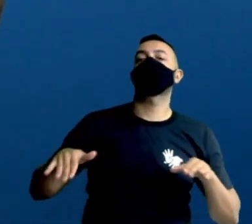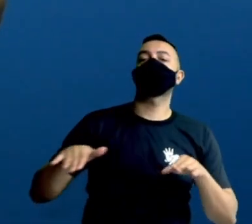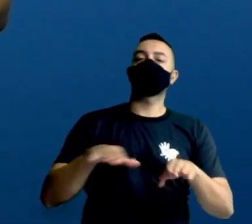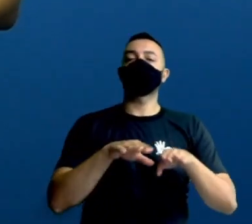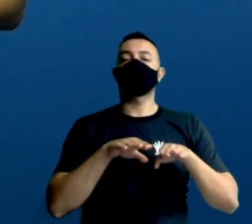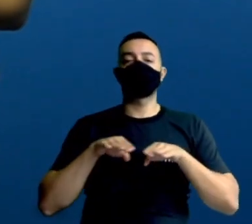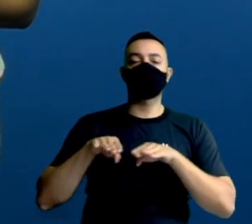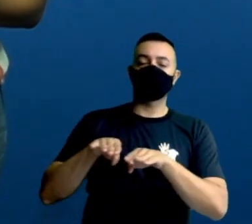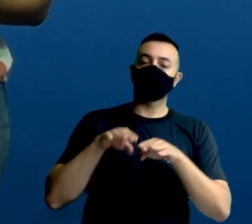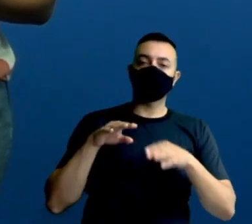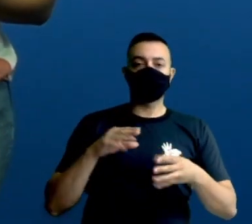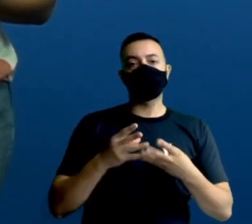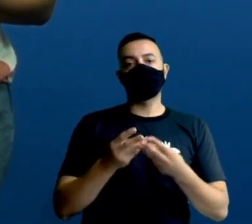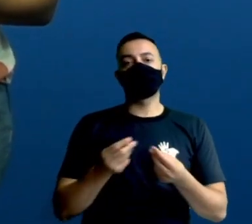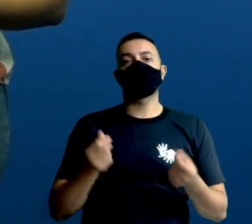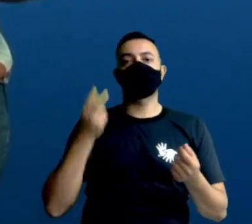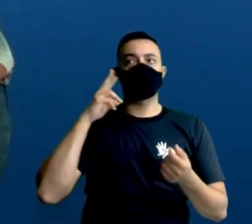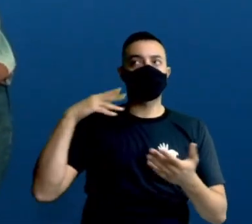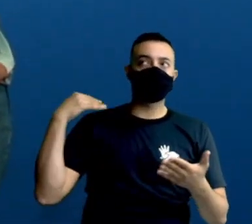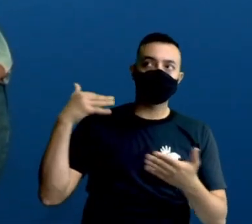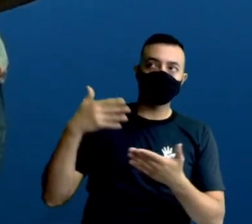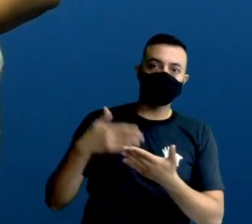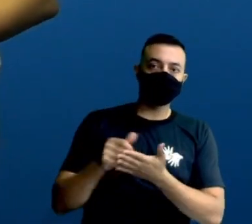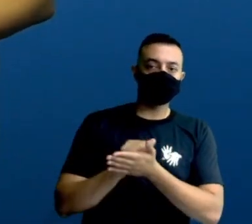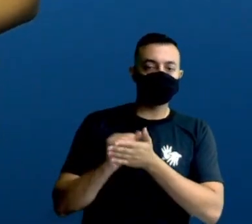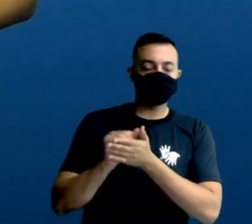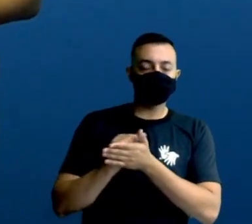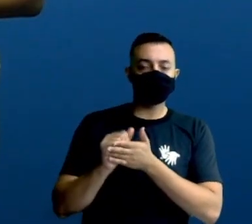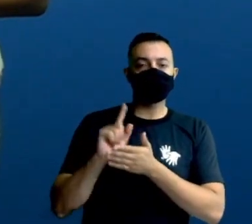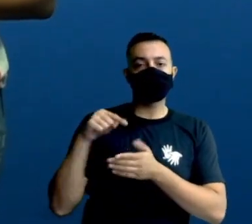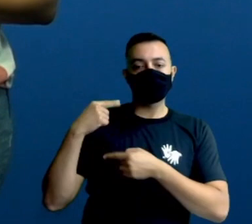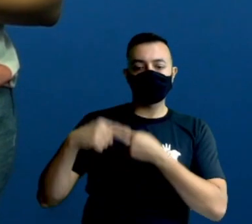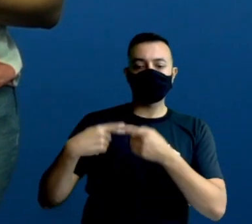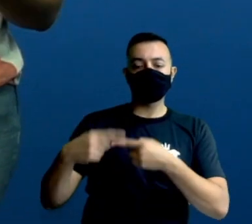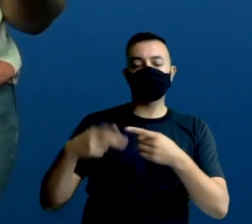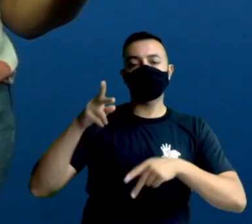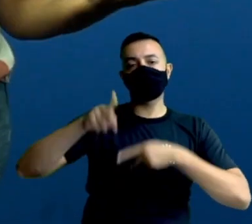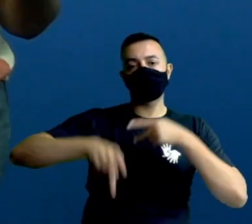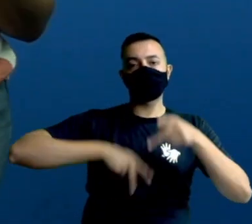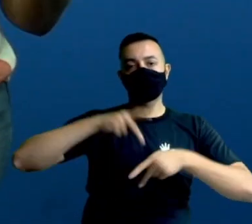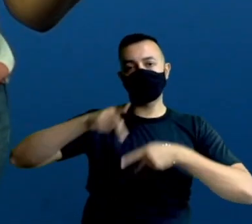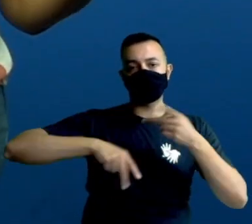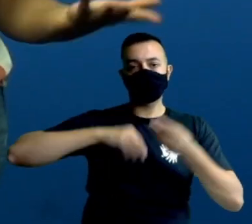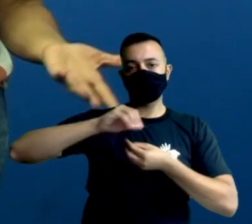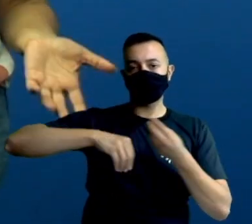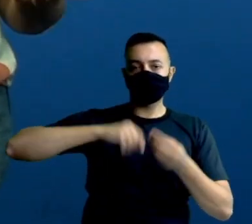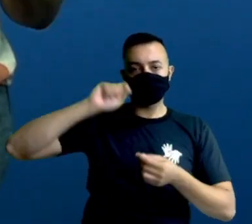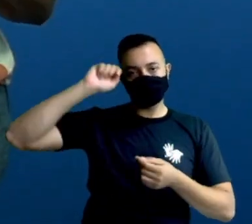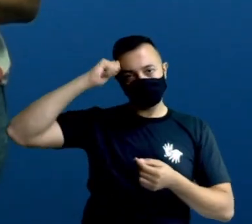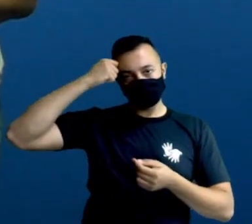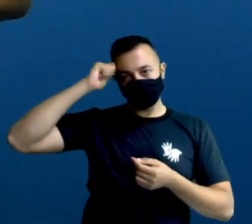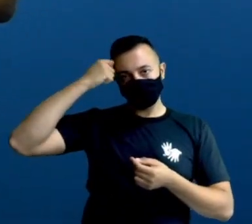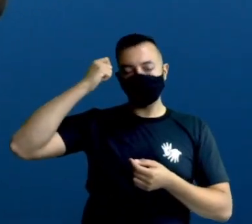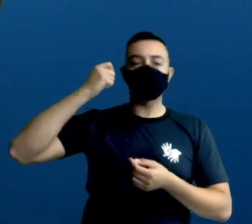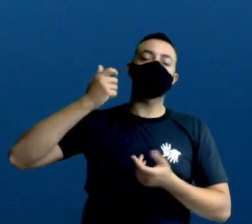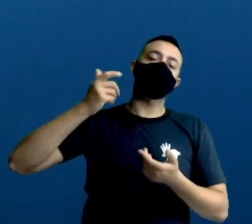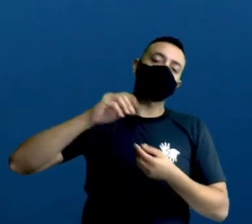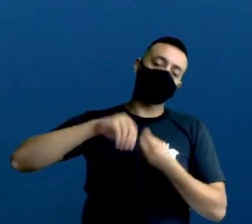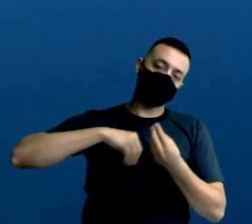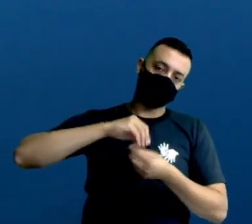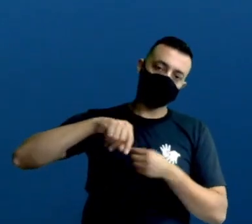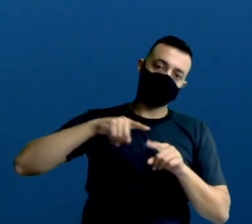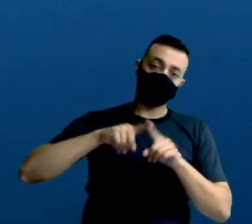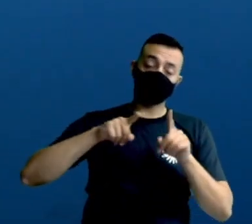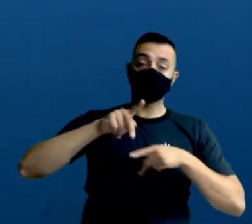uma reparação histórica a nós que somos descendentes do povo, da mistura do povo negro, do povo indígena.